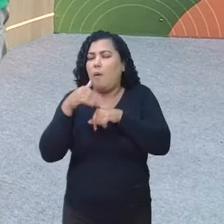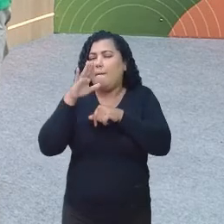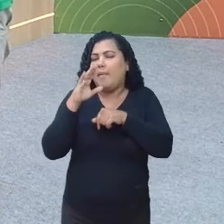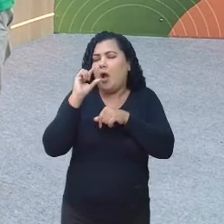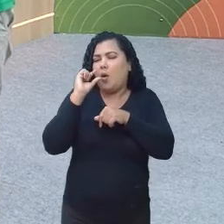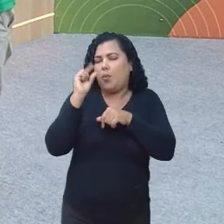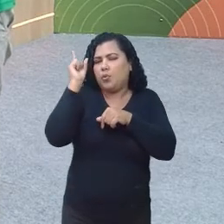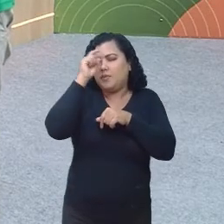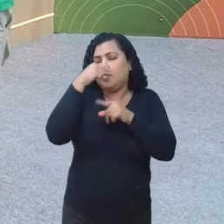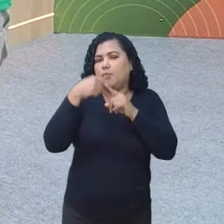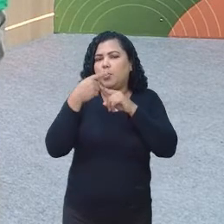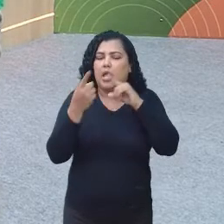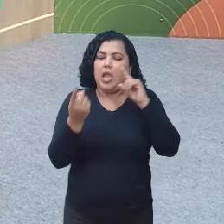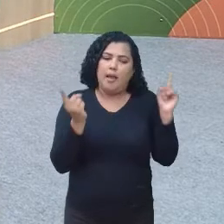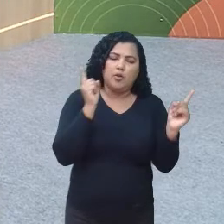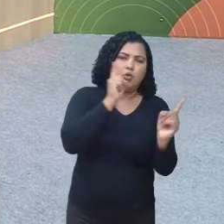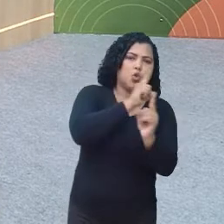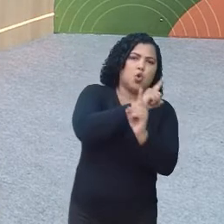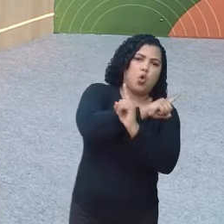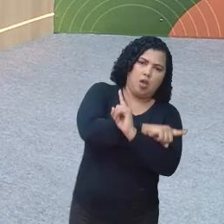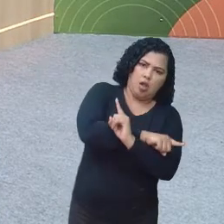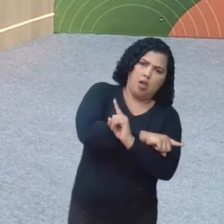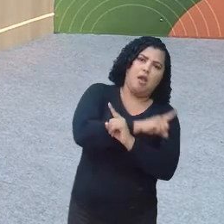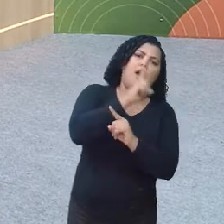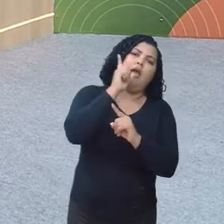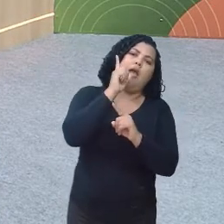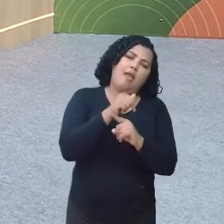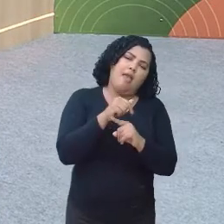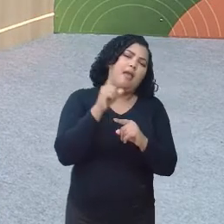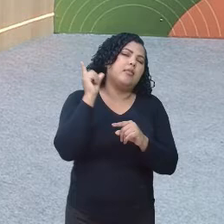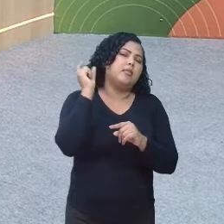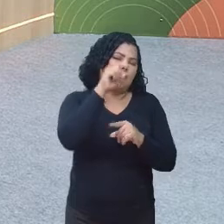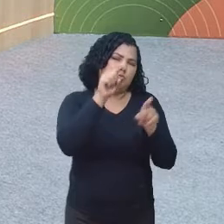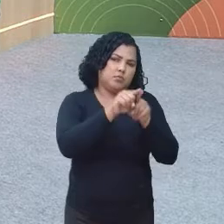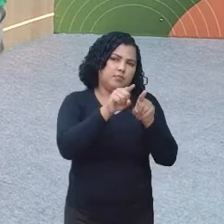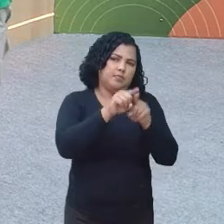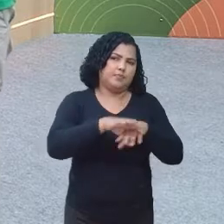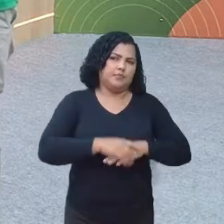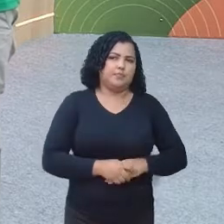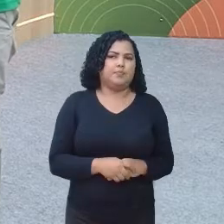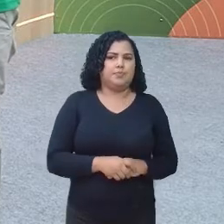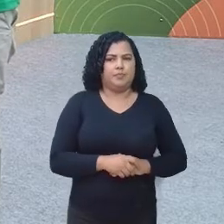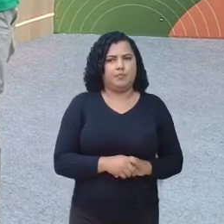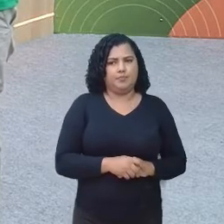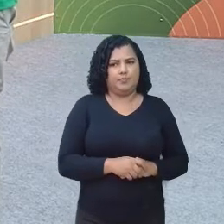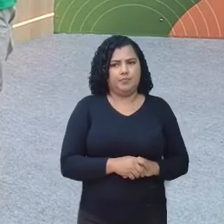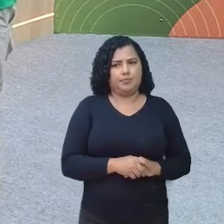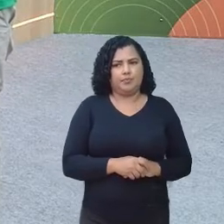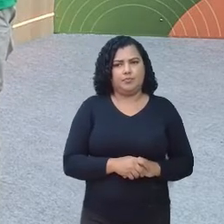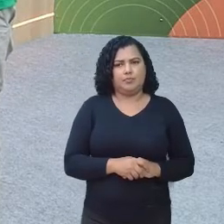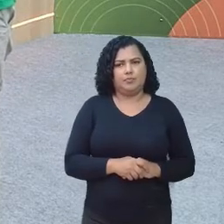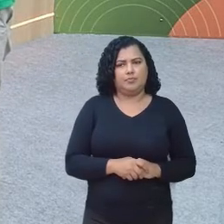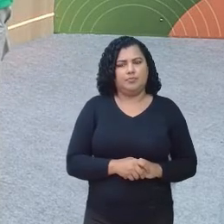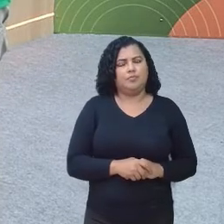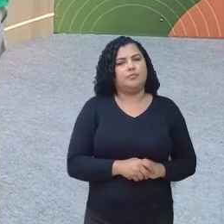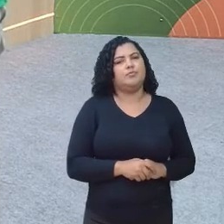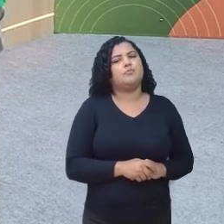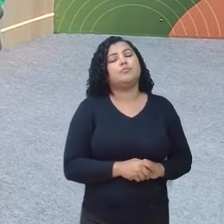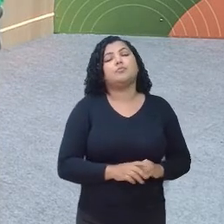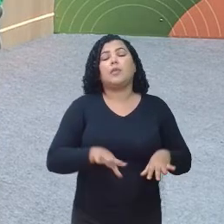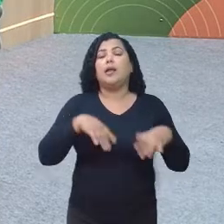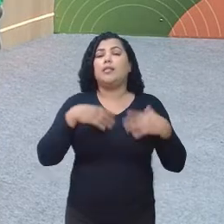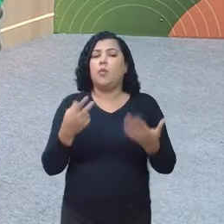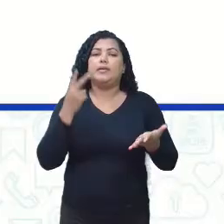na sua compreensão. Então por isso que eu digo que vamos fazer passo a passo para você compreender, tá certo? Então, como